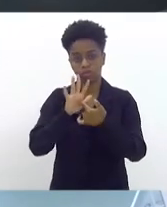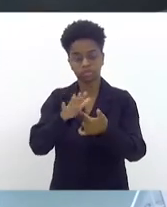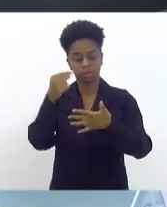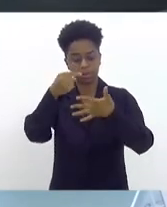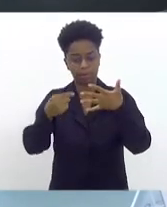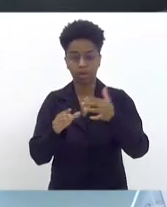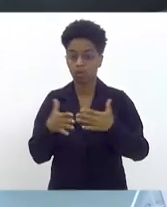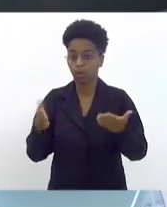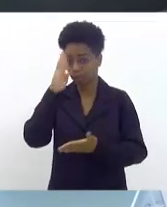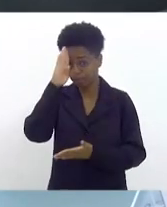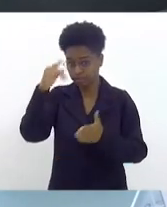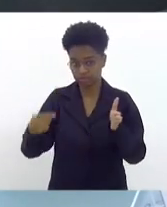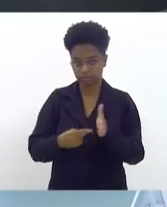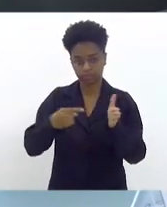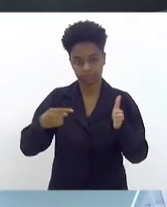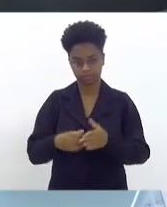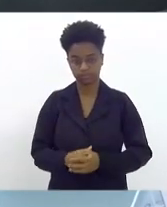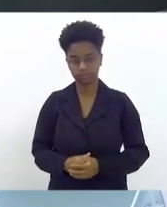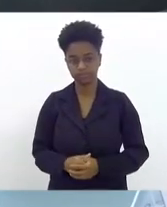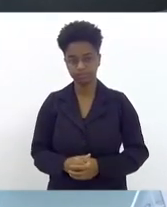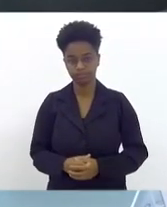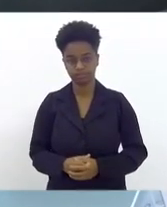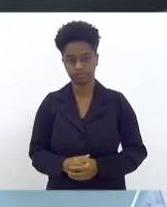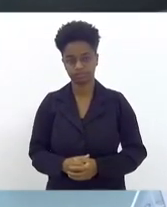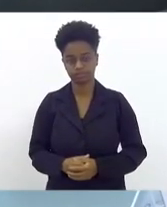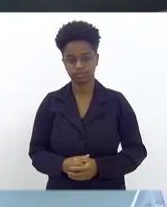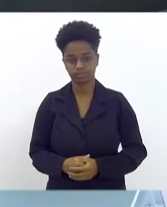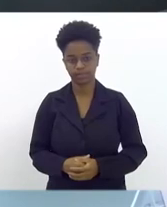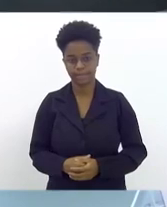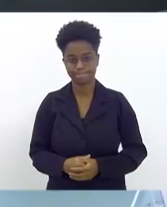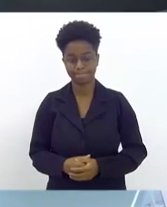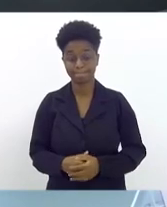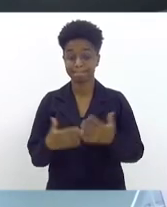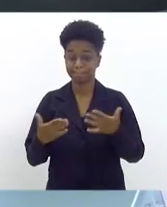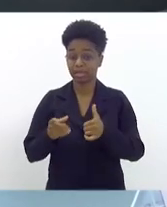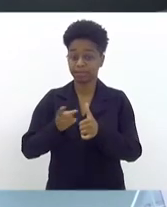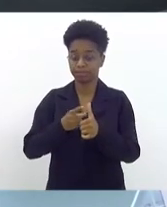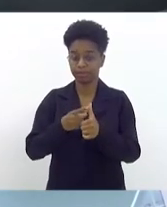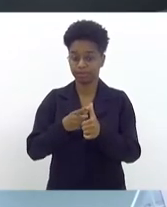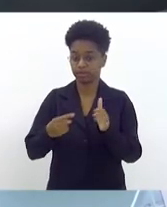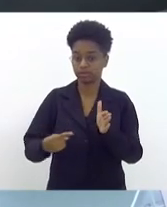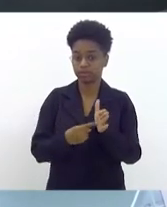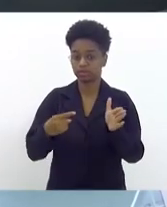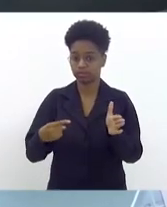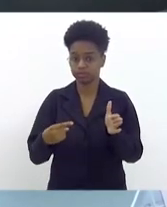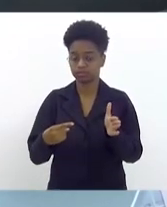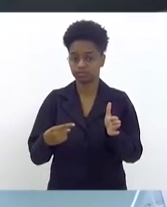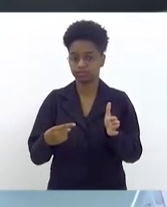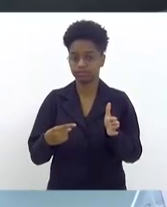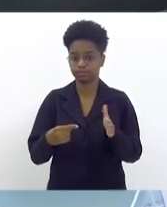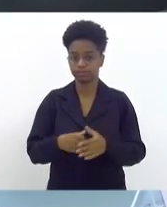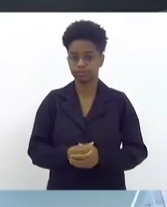denúncias, os principais tipos de denúncias, deputado Carlos Macedo. A primeira sendo essa questão